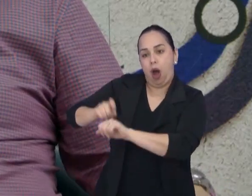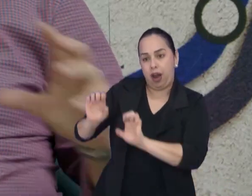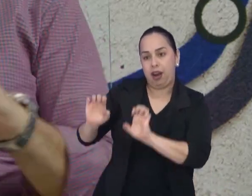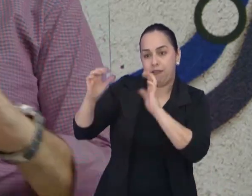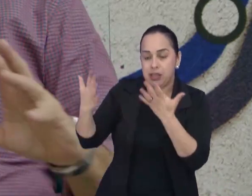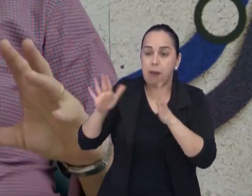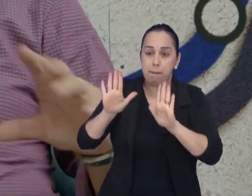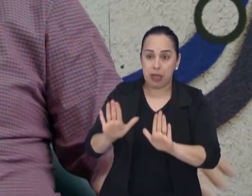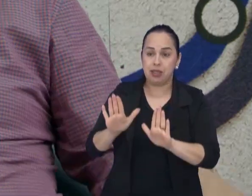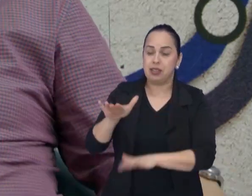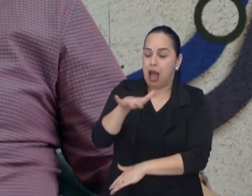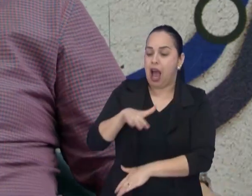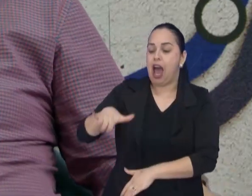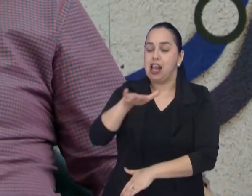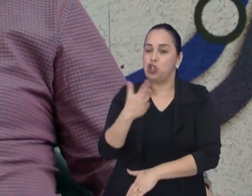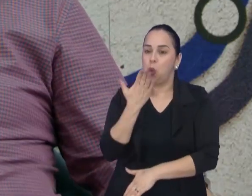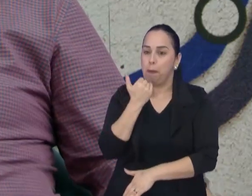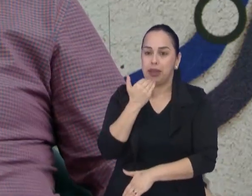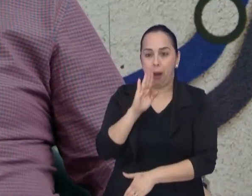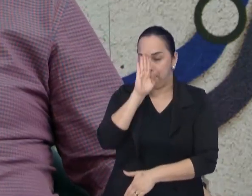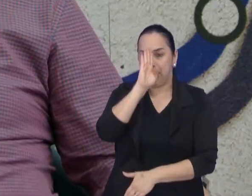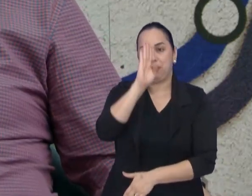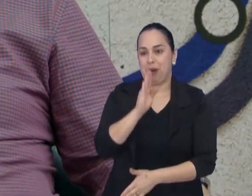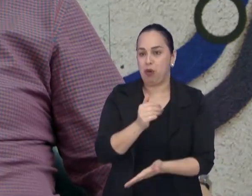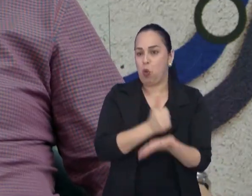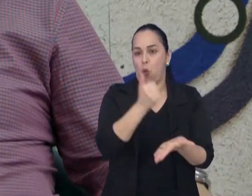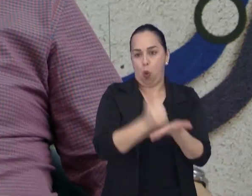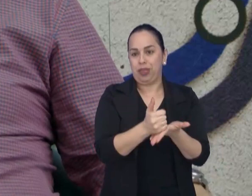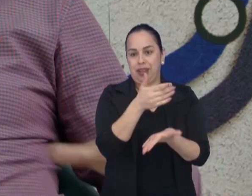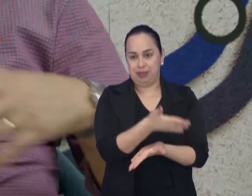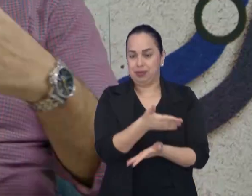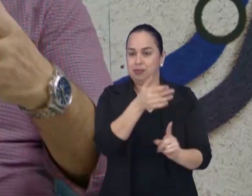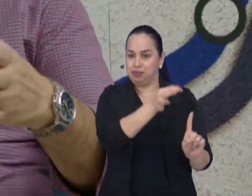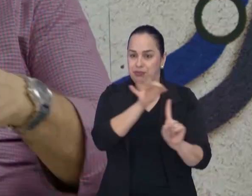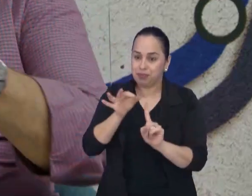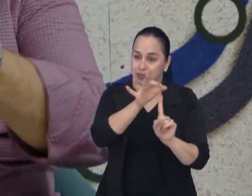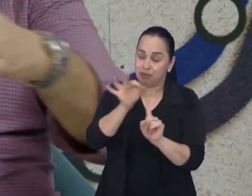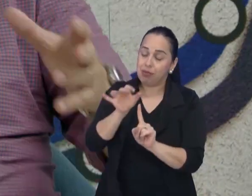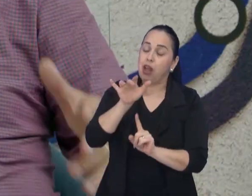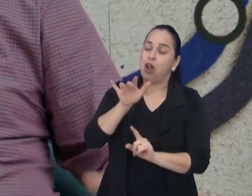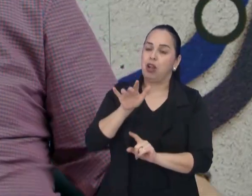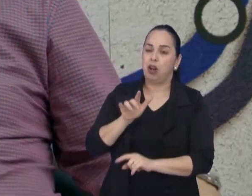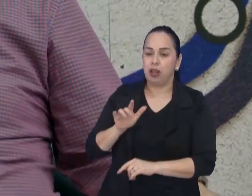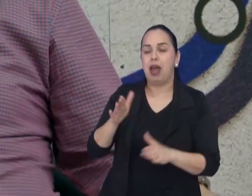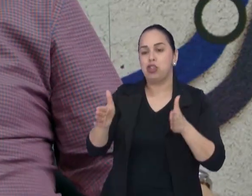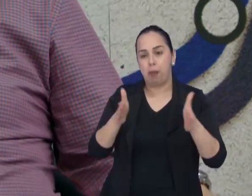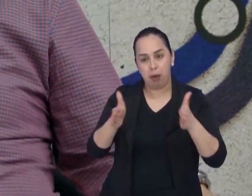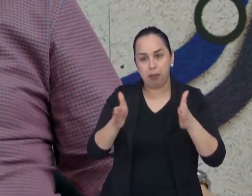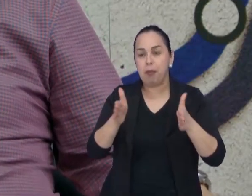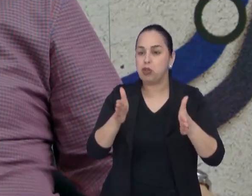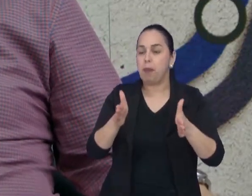barracas. Mas essa parte de alimentação, as pessoas são contratadas. Sazonalmente, claro, por uma temporada,